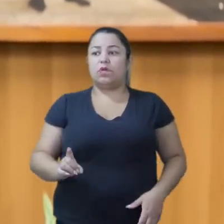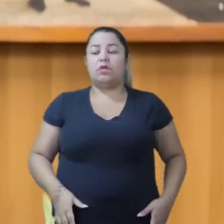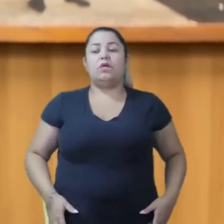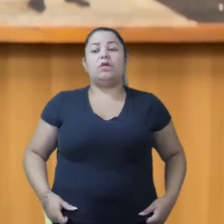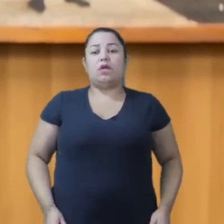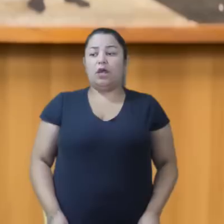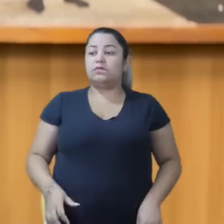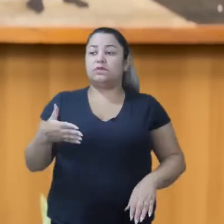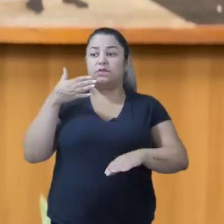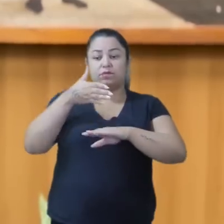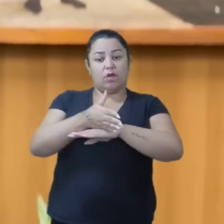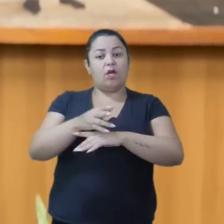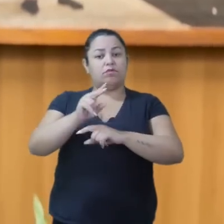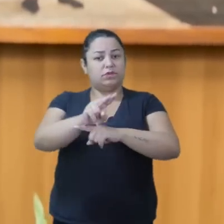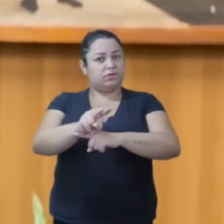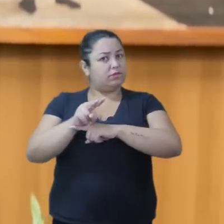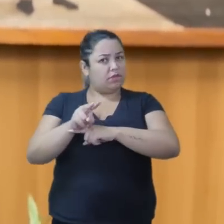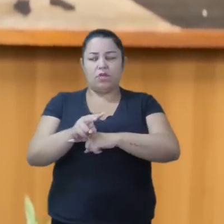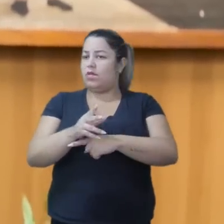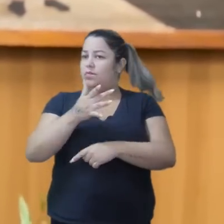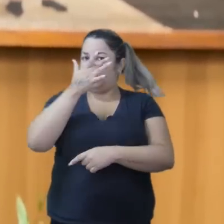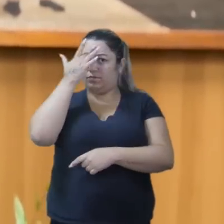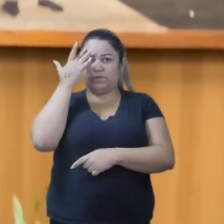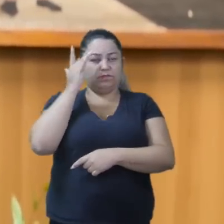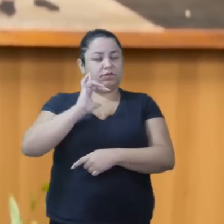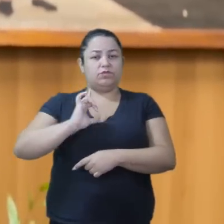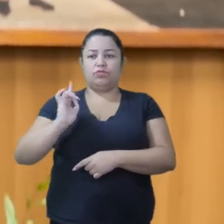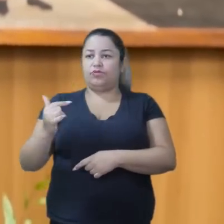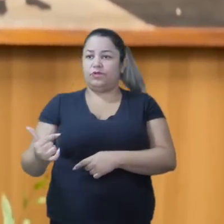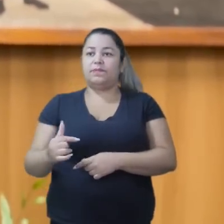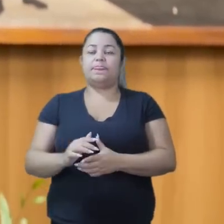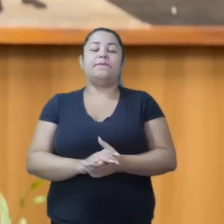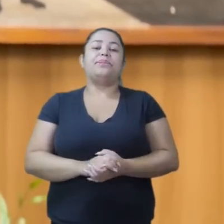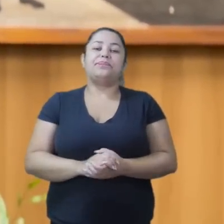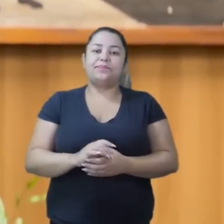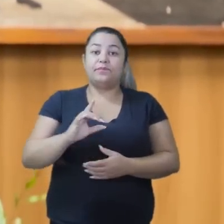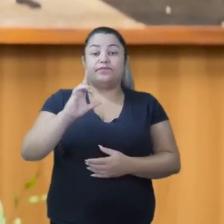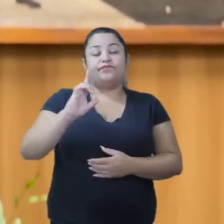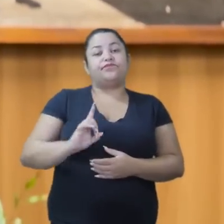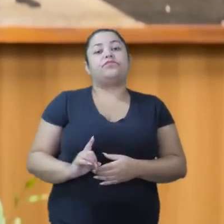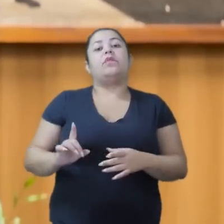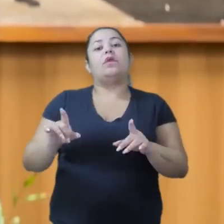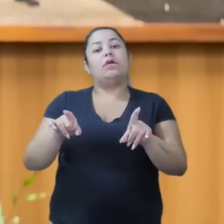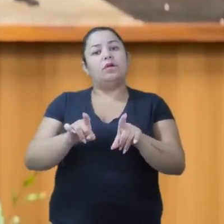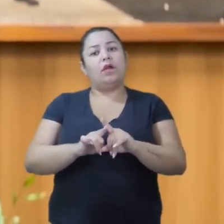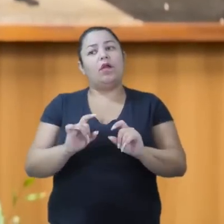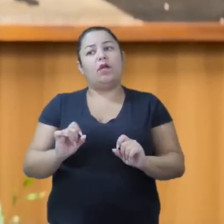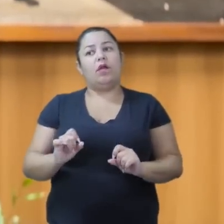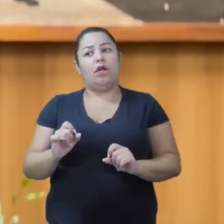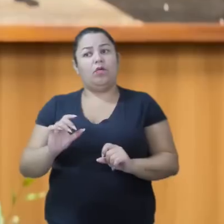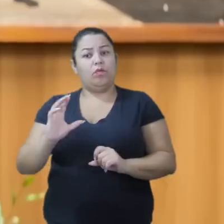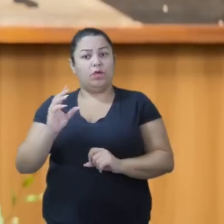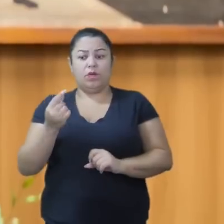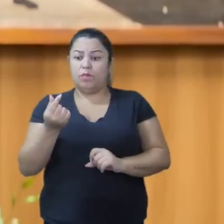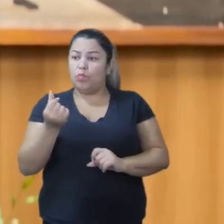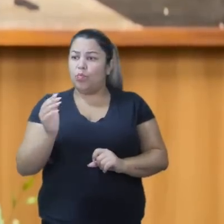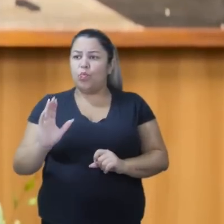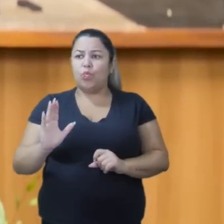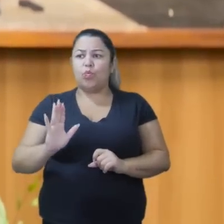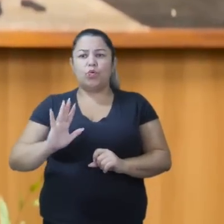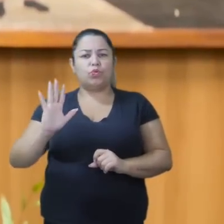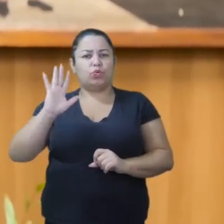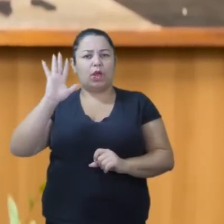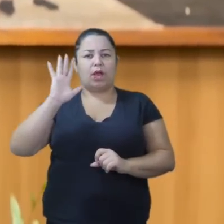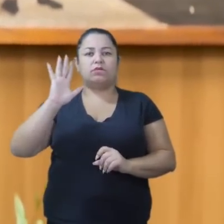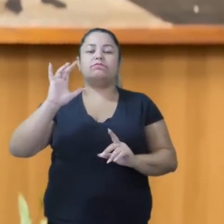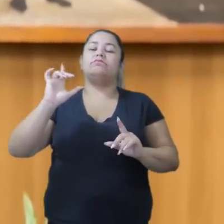um crédito que muita gente não tinha, mas dando o direito também de quem eventualmente tinha um crédito muito caro, reduzir. Há exemplos